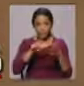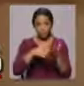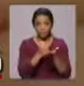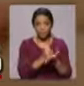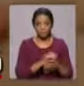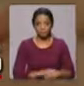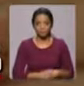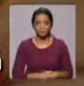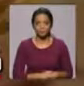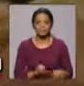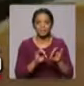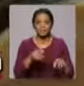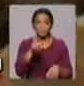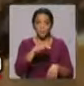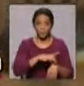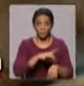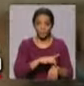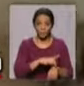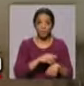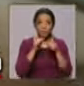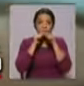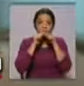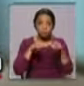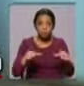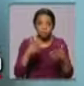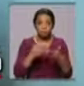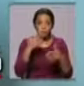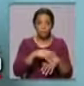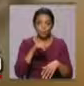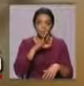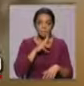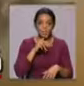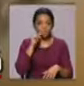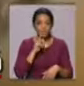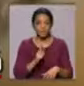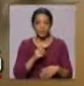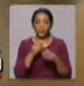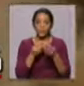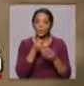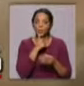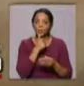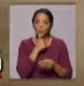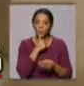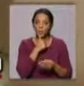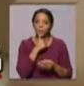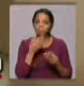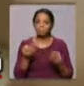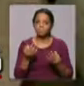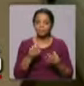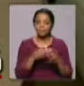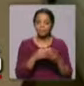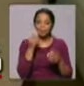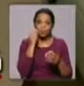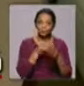brainin como estas doenças se transmitem apenas por via materna a solução agora aprovada passa por atacar o